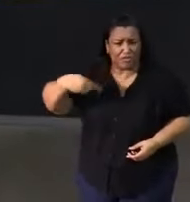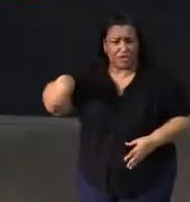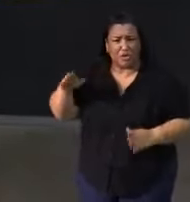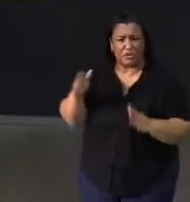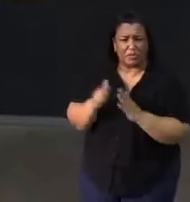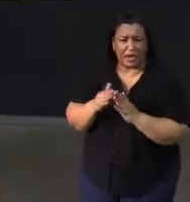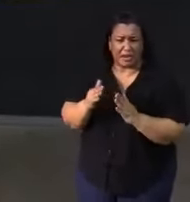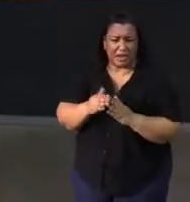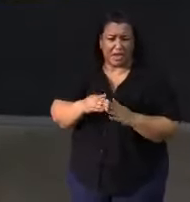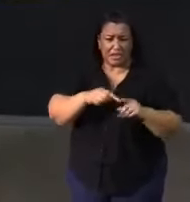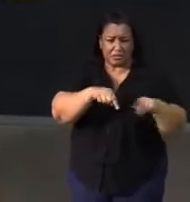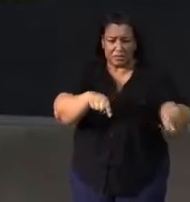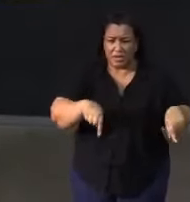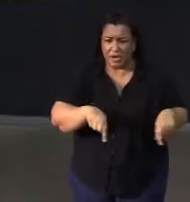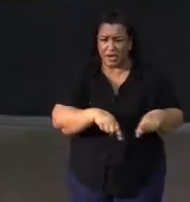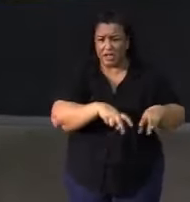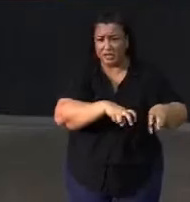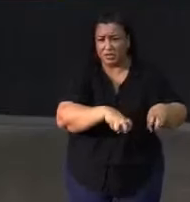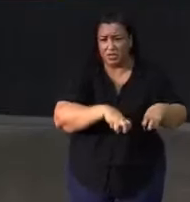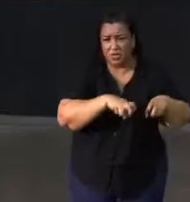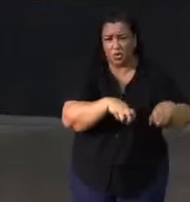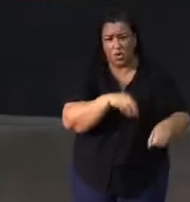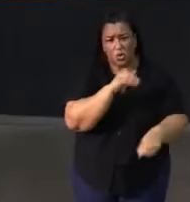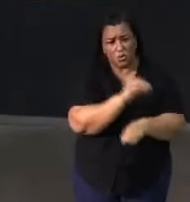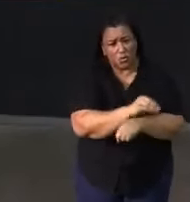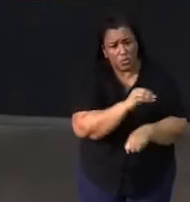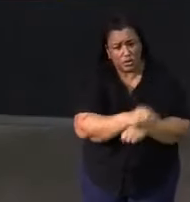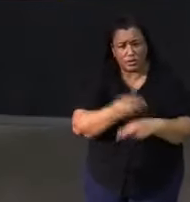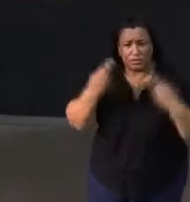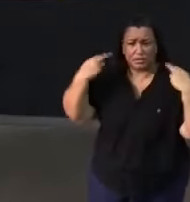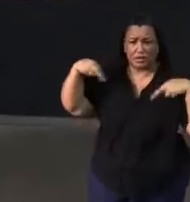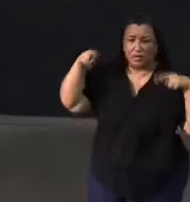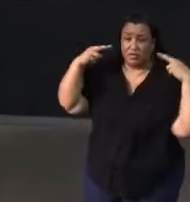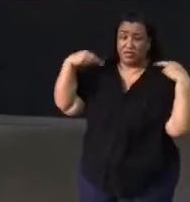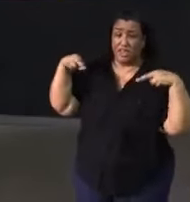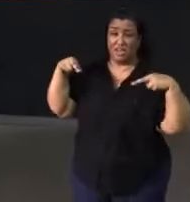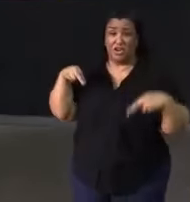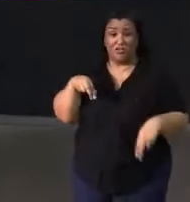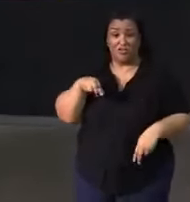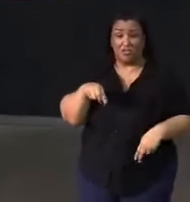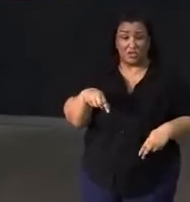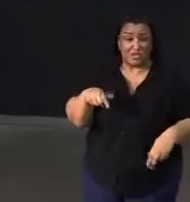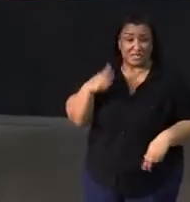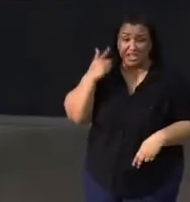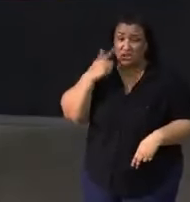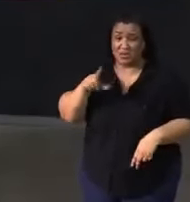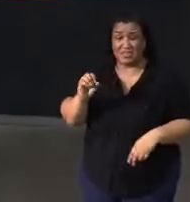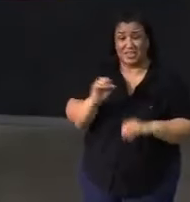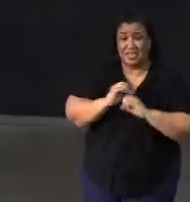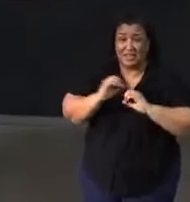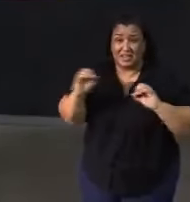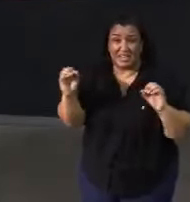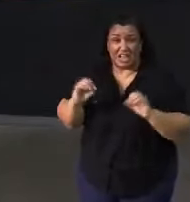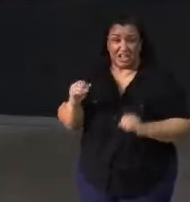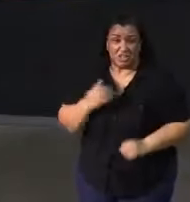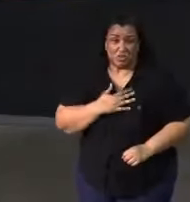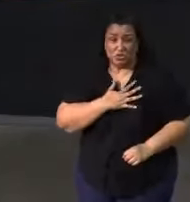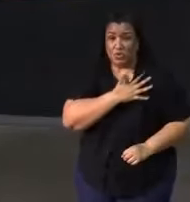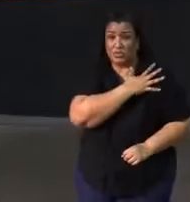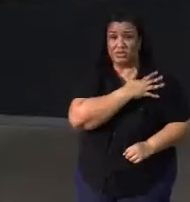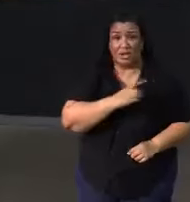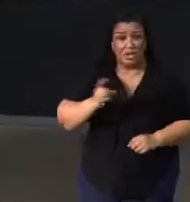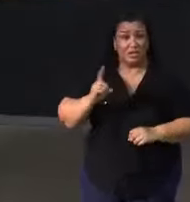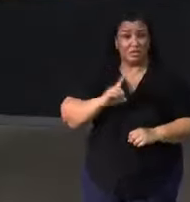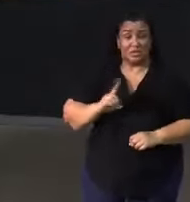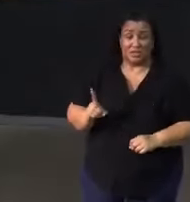para cuidar das poucas ovelhas de Jessé, nosso pai. Você não é soldado como